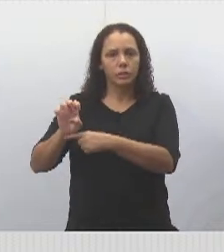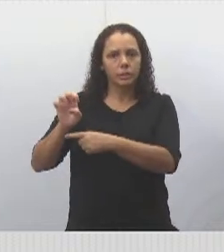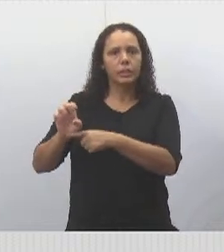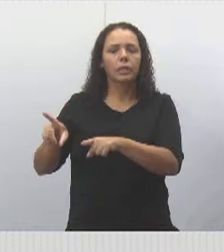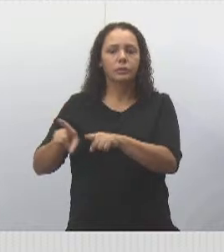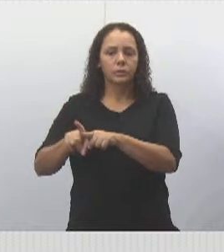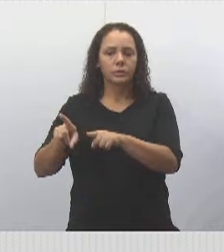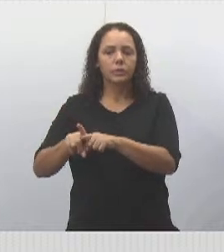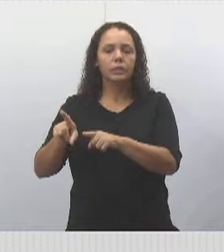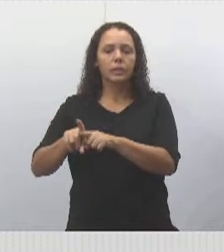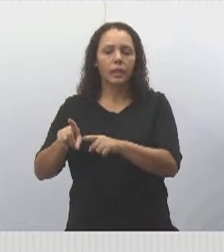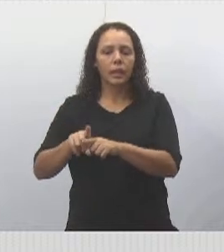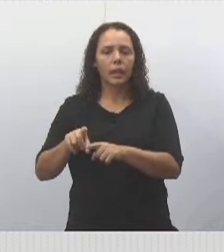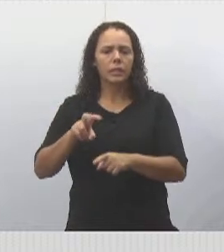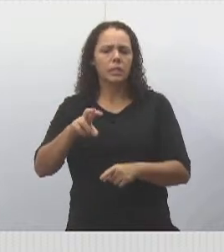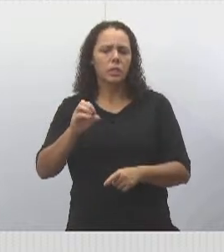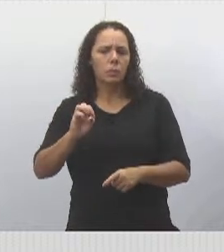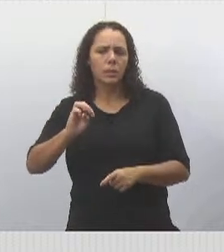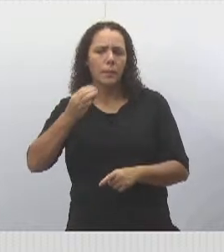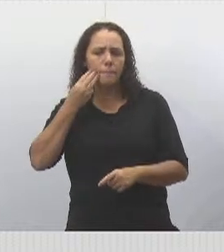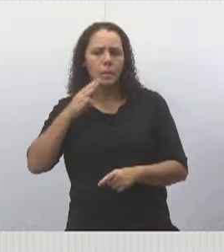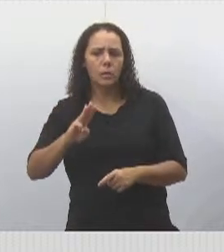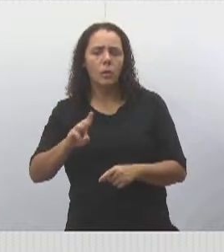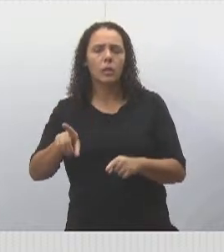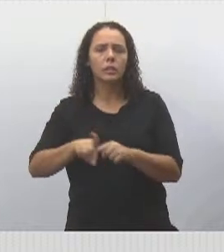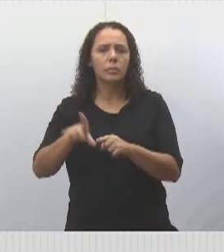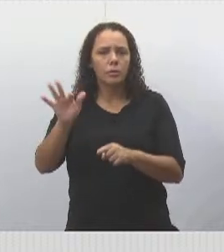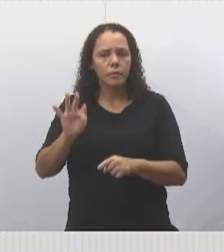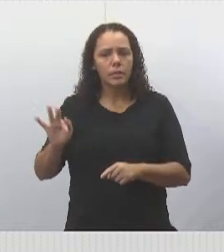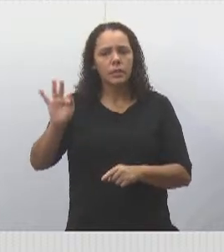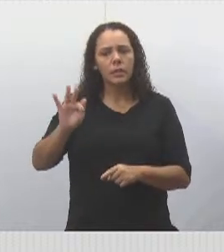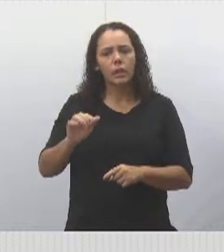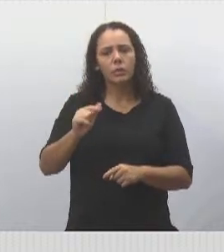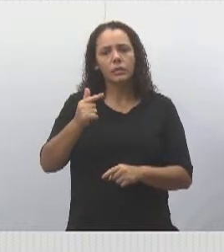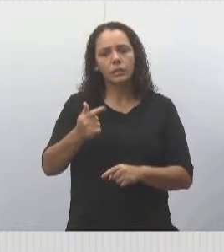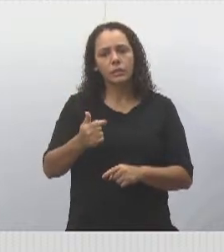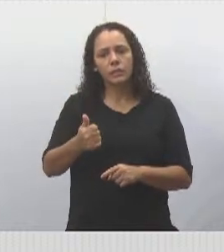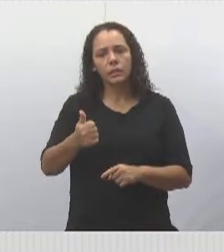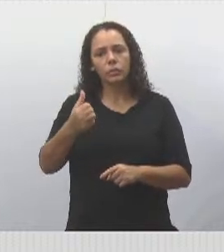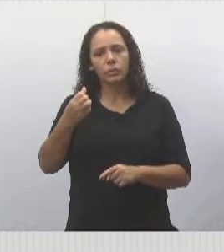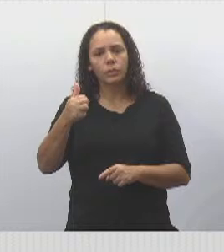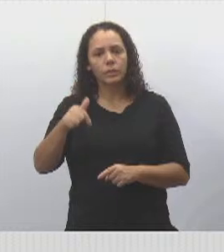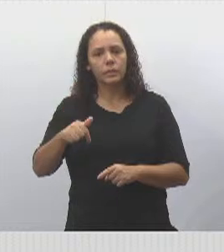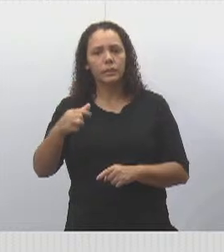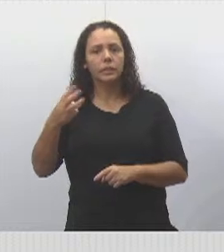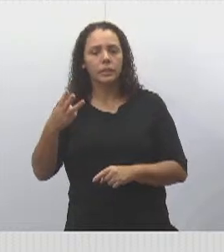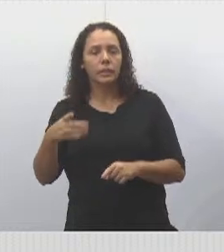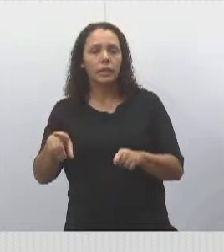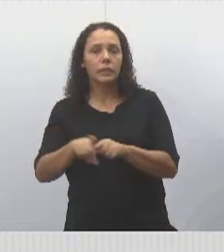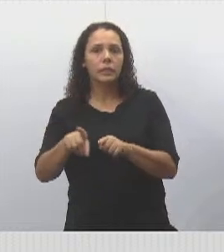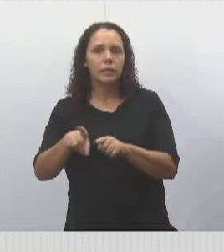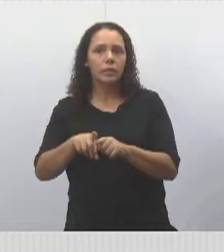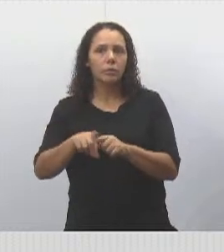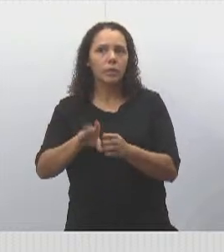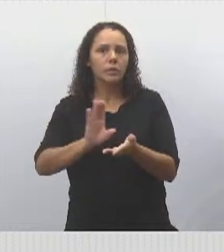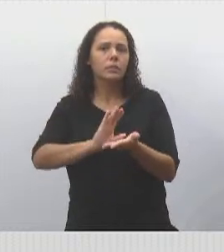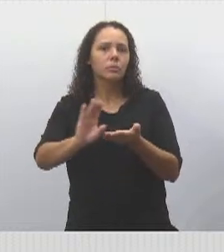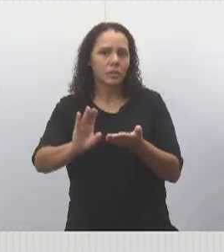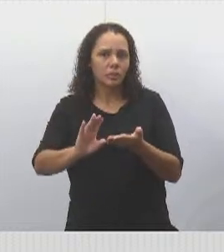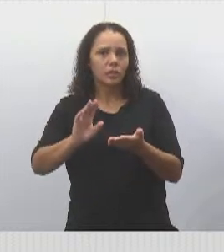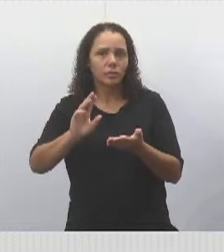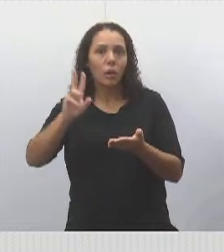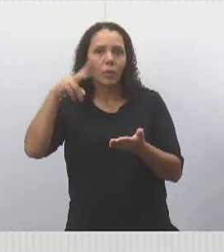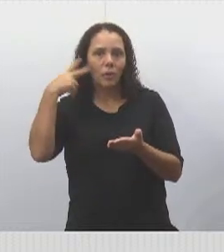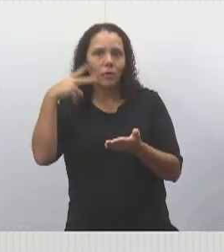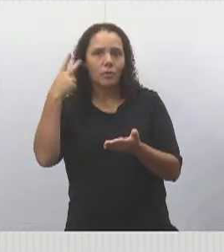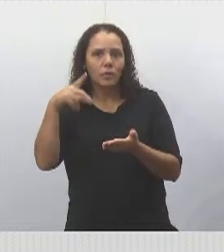e recurso federal, em torno de 133, além das emendas impositivas, que são uma parte do orçamento carimbada para os vereadores